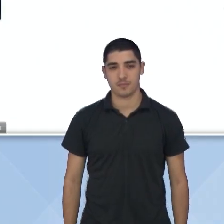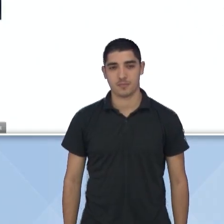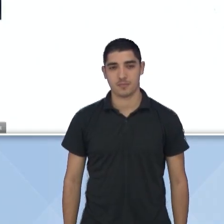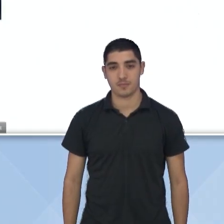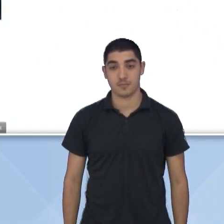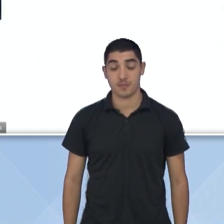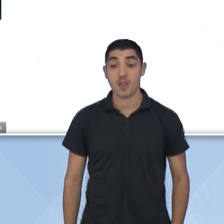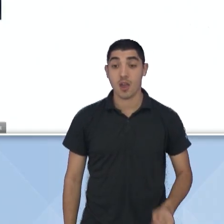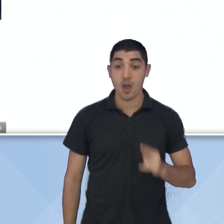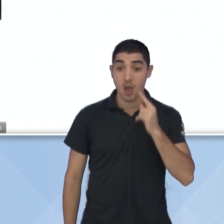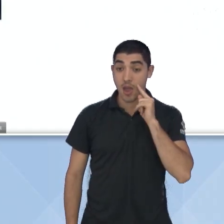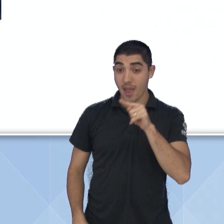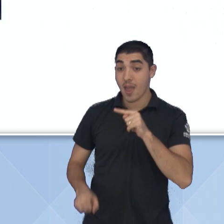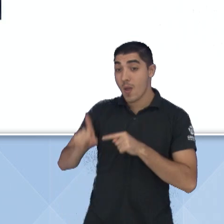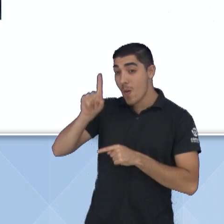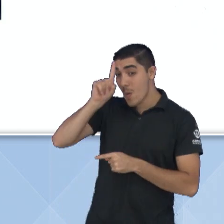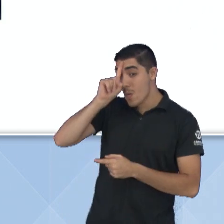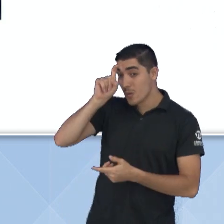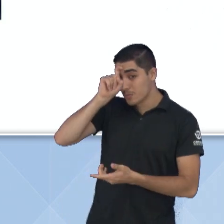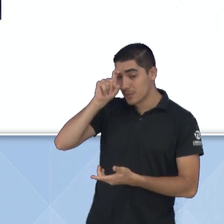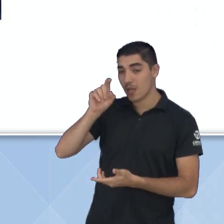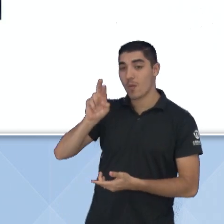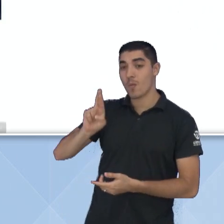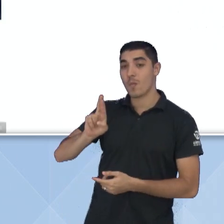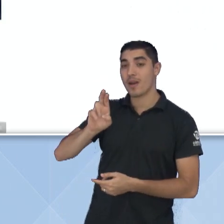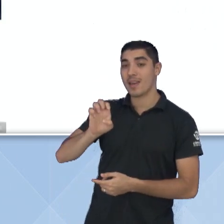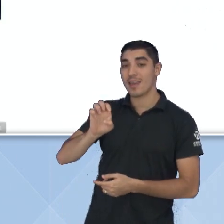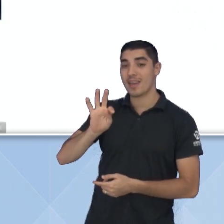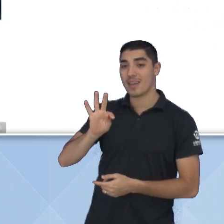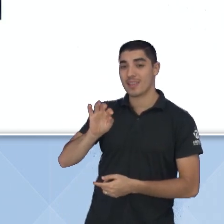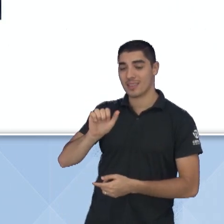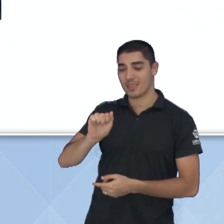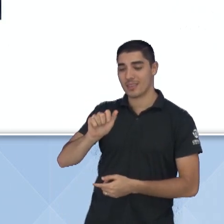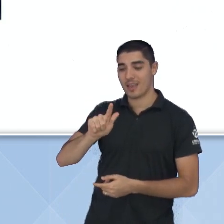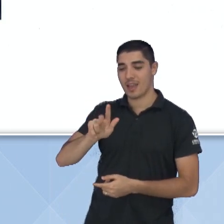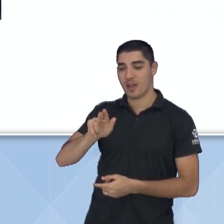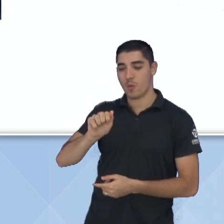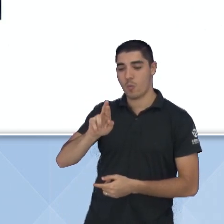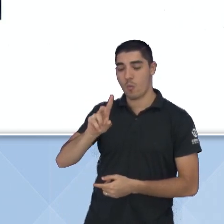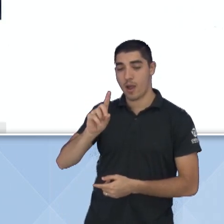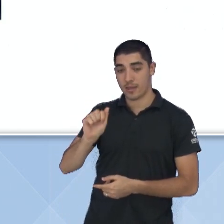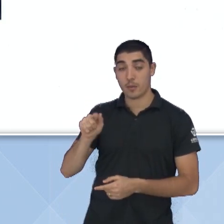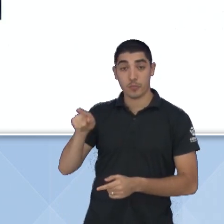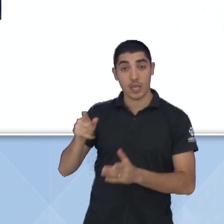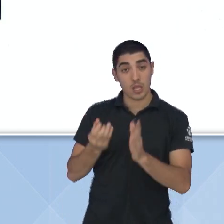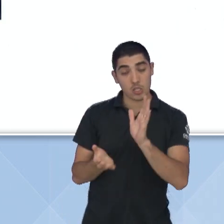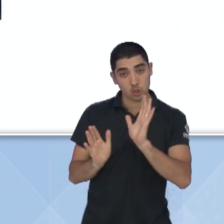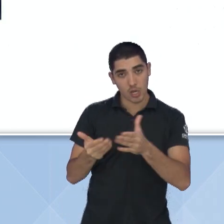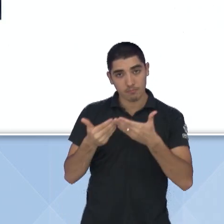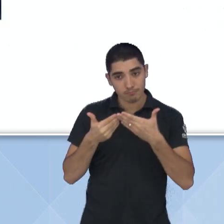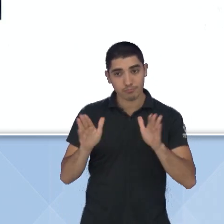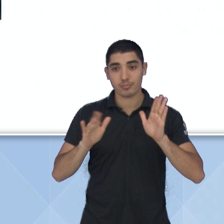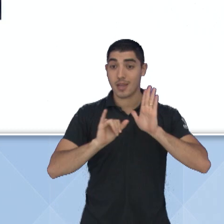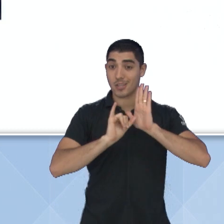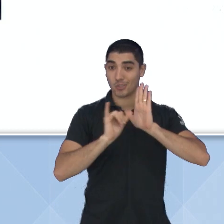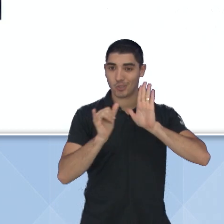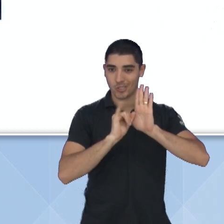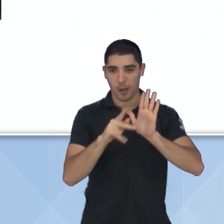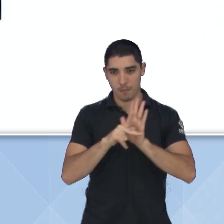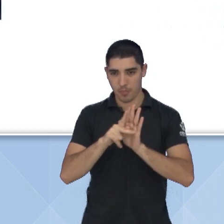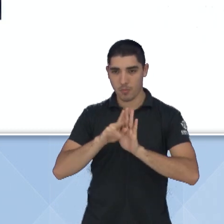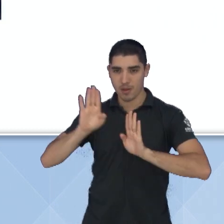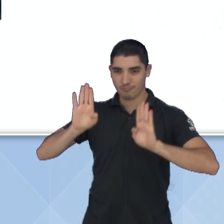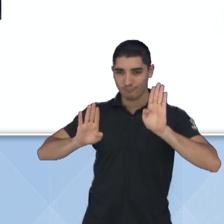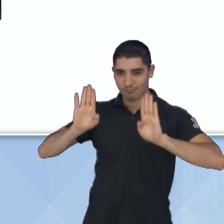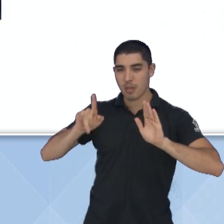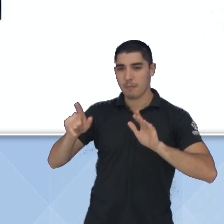Esse hospital do retaguarda, vou falar um pouquinho. Esse hospital abriu o edital de licitação para fazer as